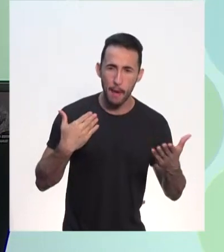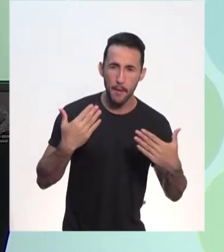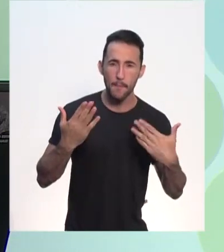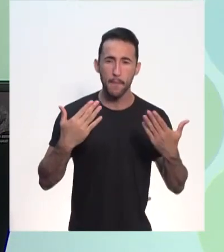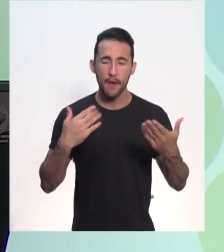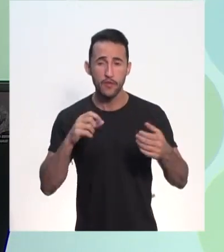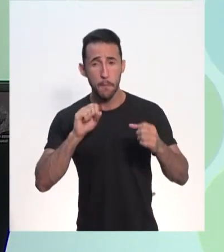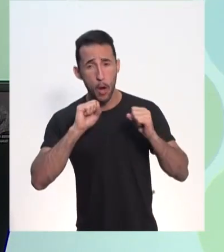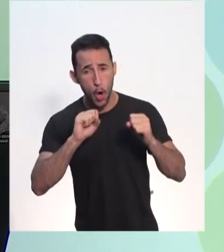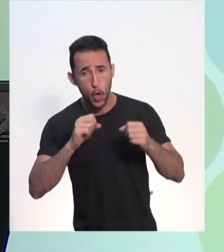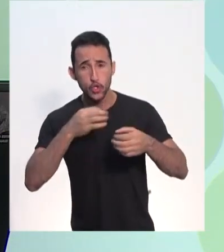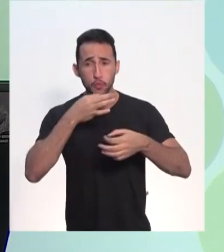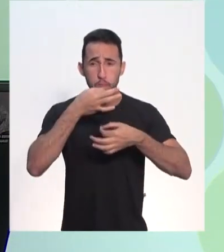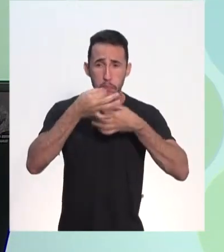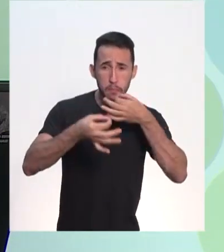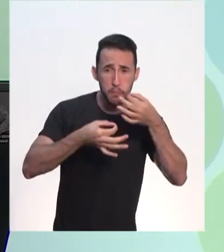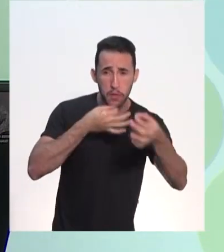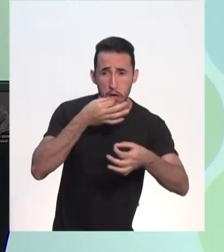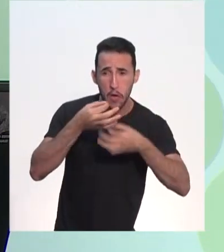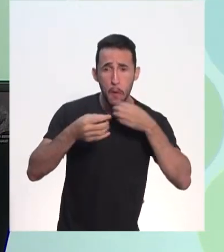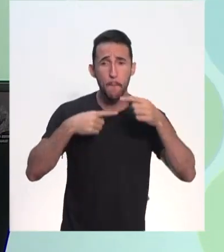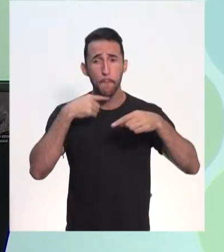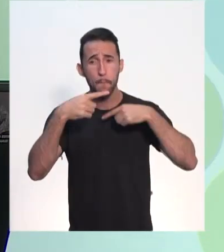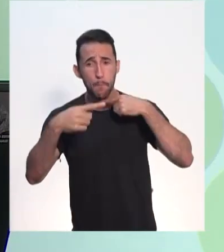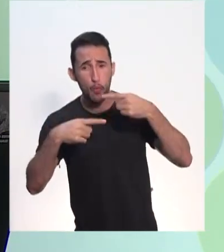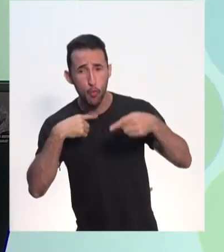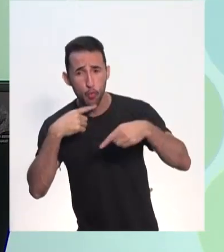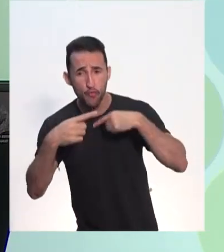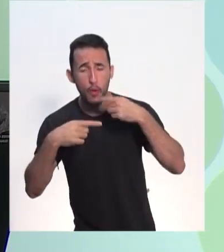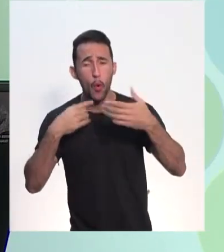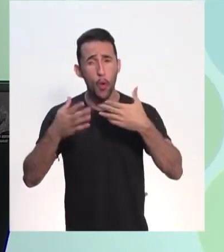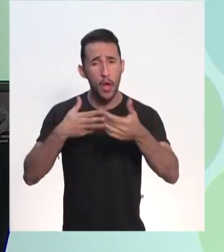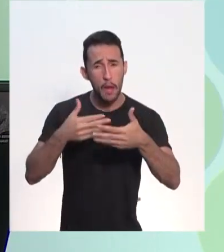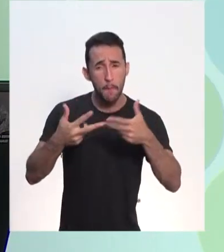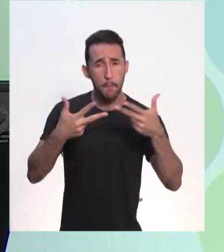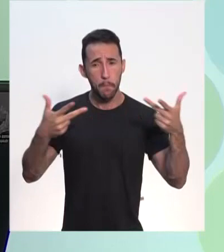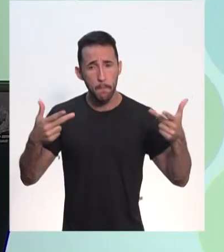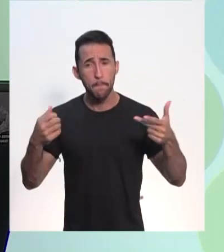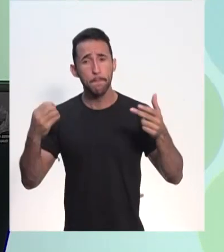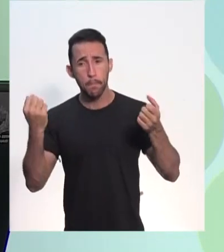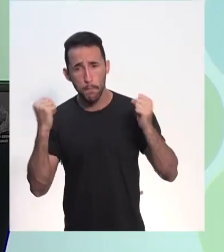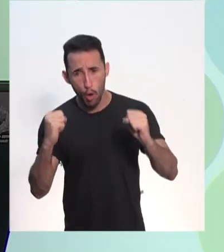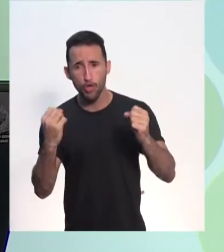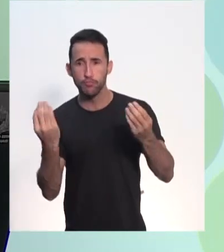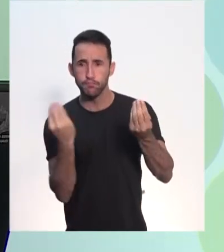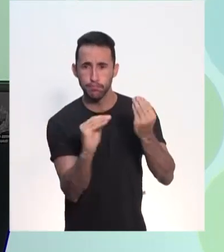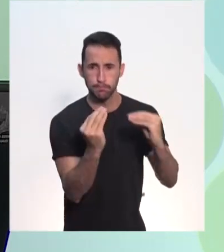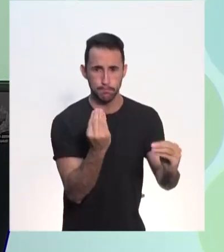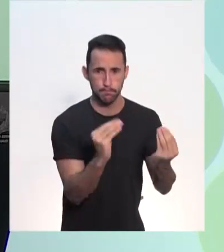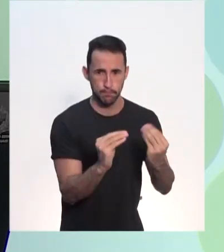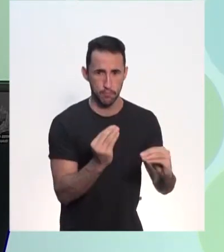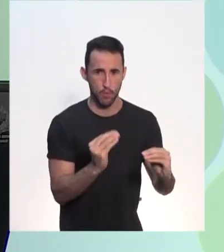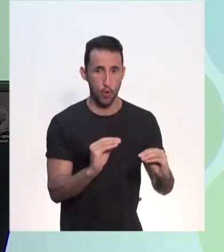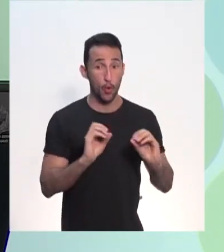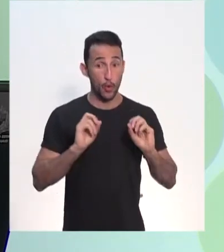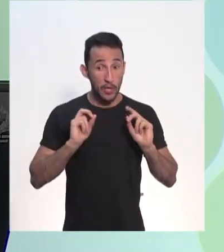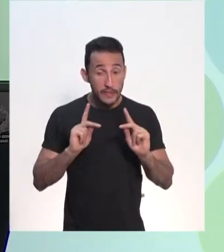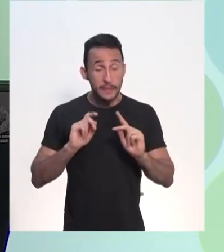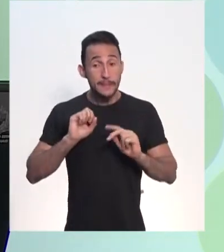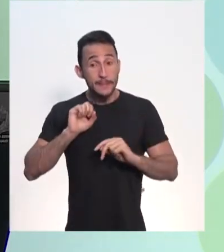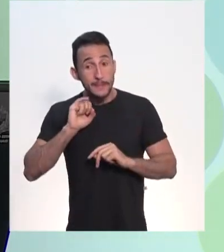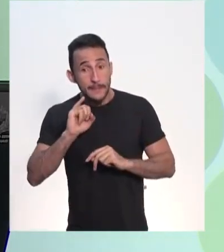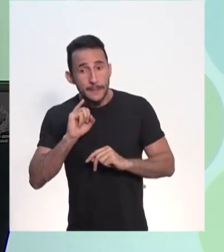aí de estar usando a tecnologia a favor da educação, tá bom? E eu vou até aproveitar para dar um recadinho aqui,